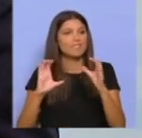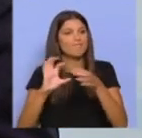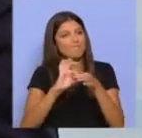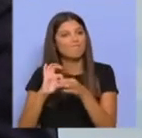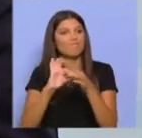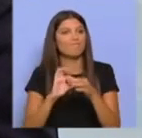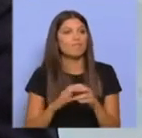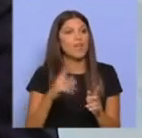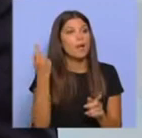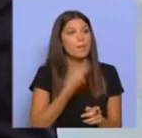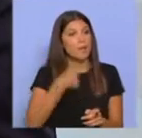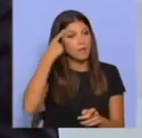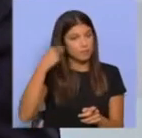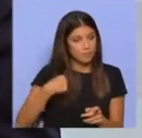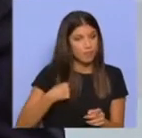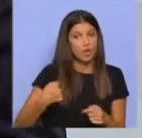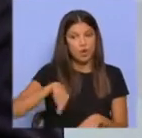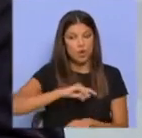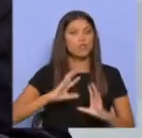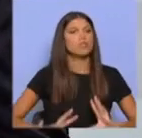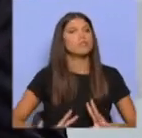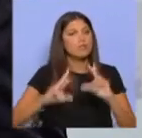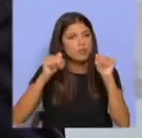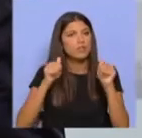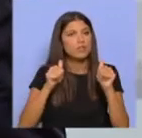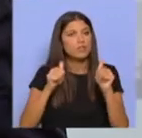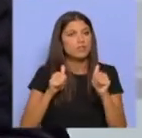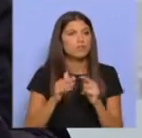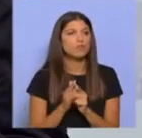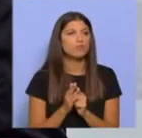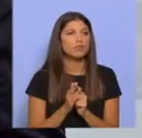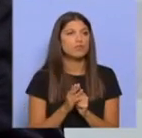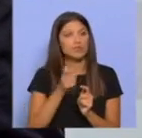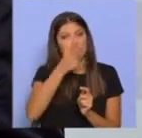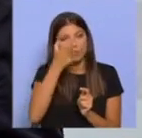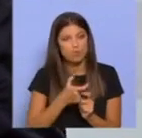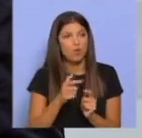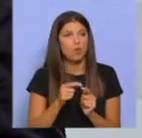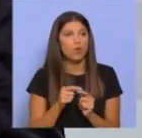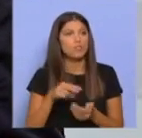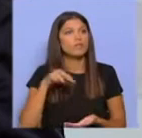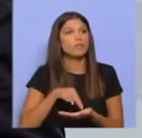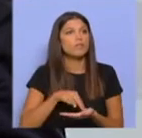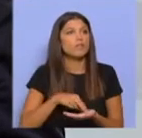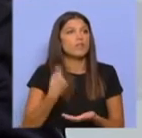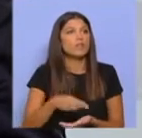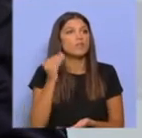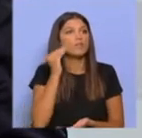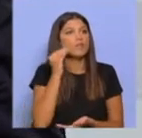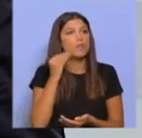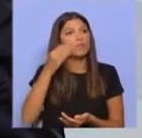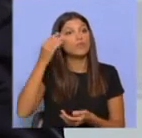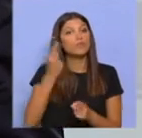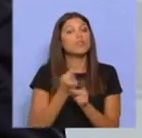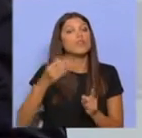nós evoluímos e atingimos, entre as espécies, a posição que temos, em grande medida pela nossa capacidade